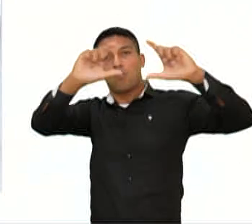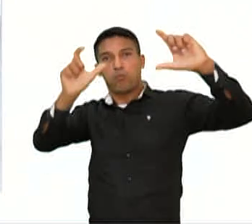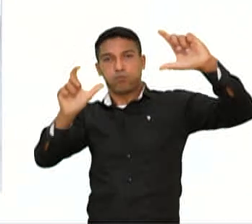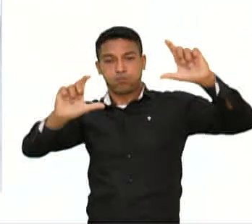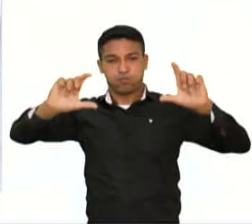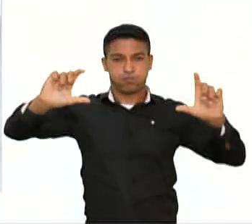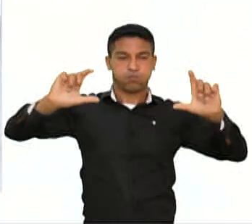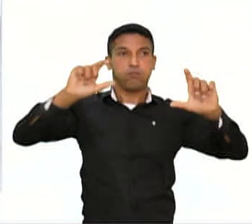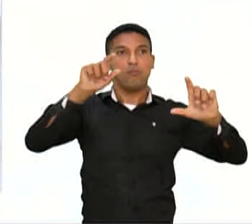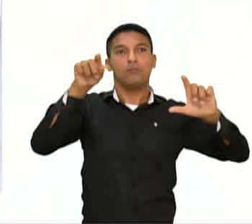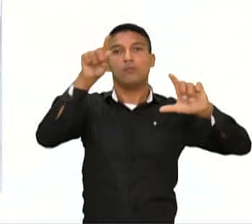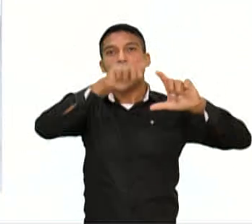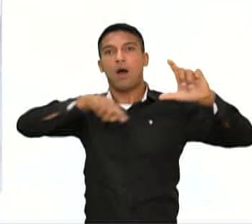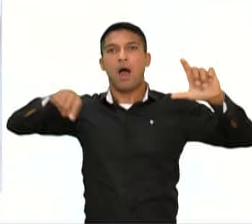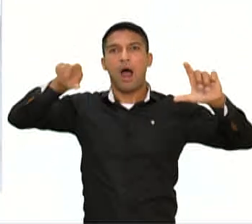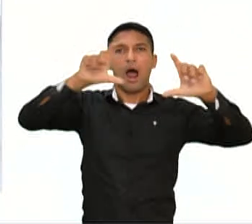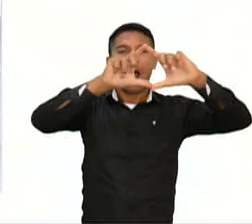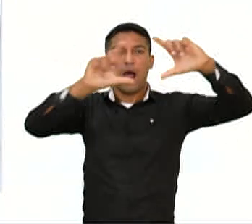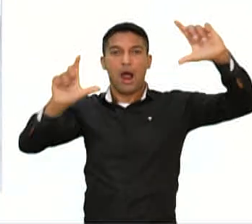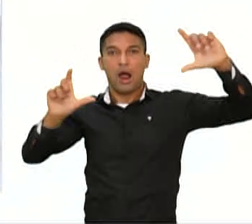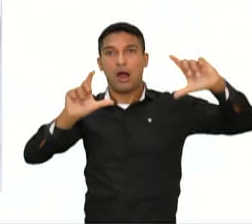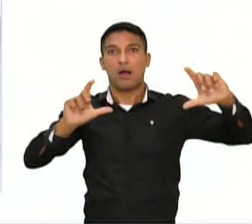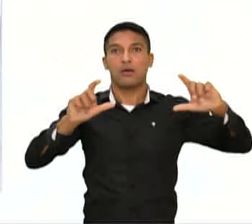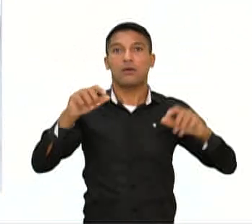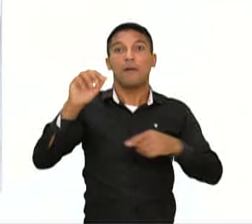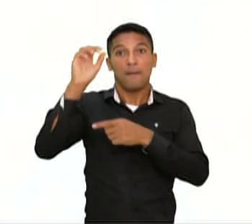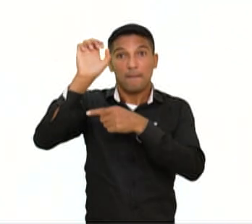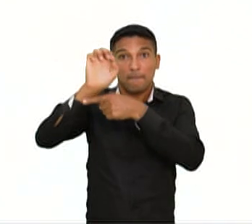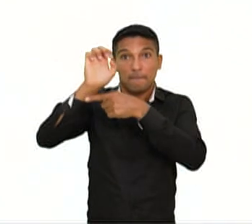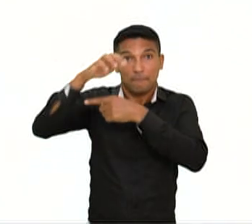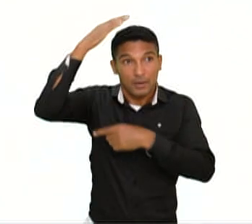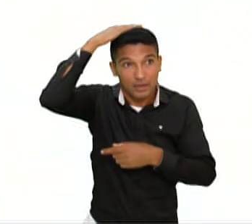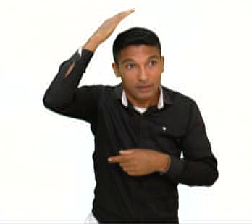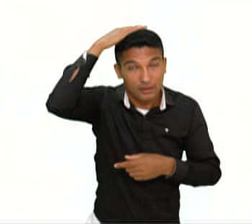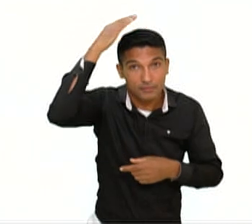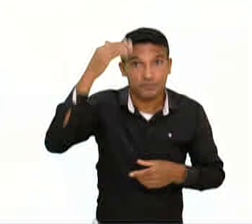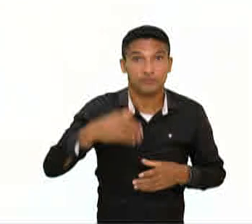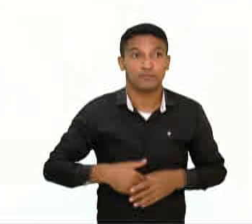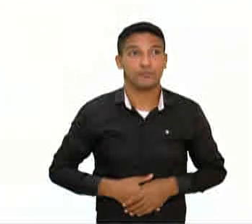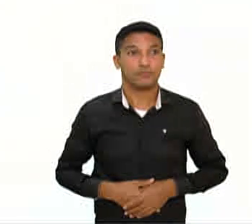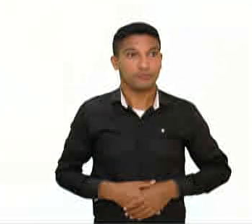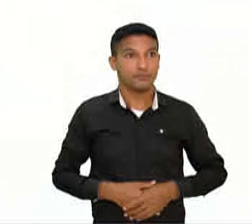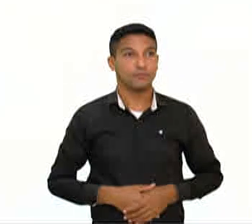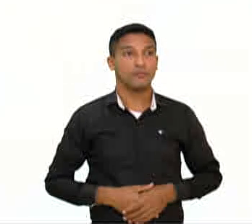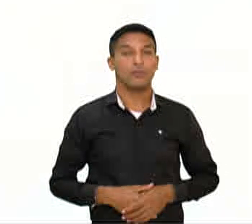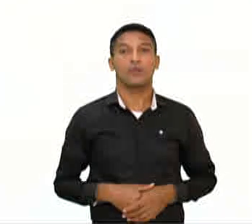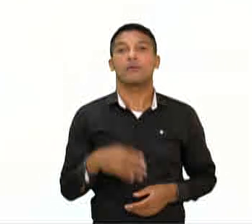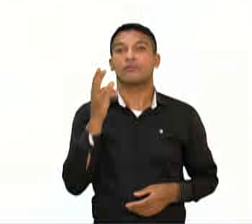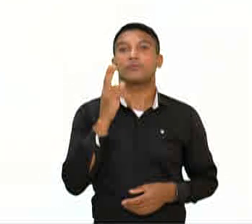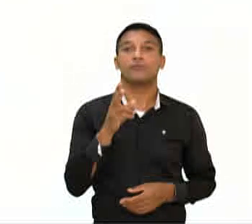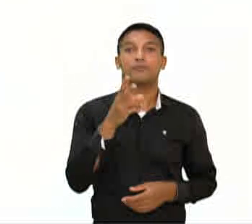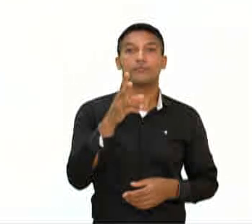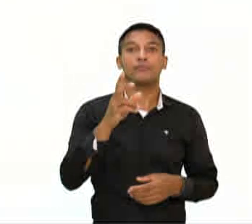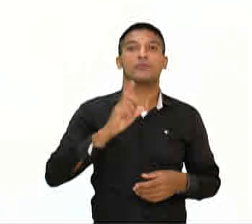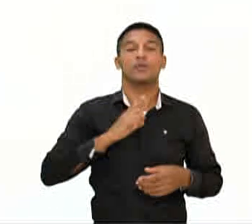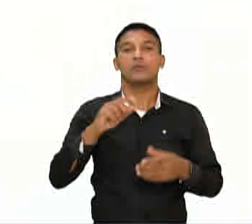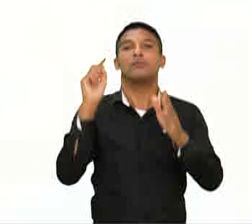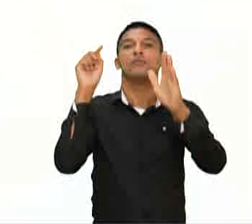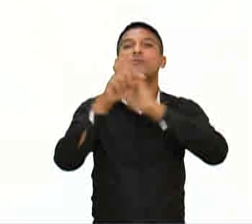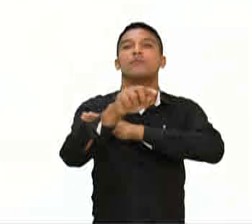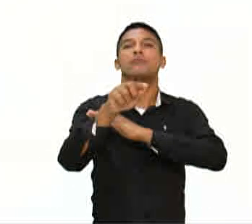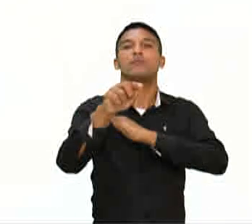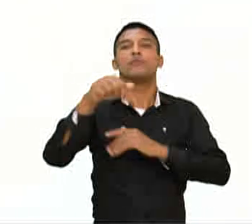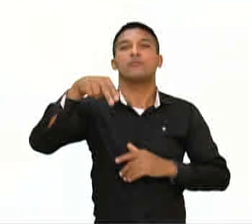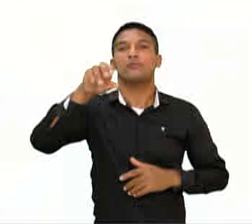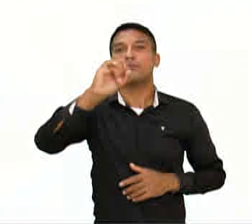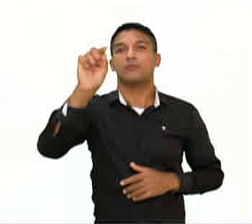existe uma proporção mais fixa desse território. Na continuação, nós vemos aqui o primeiro quiz.